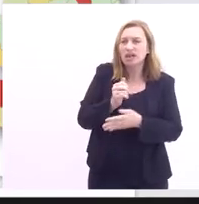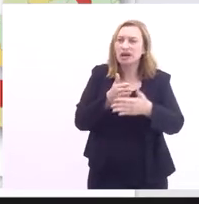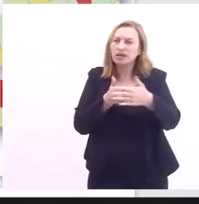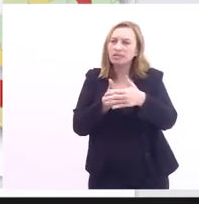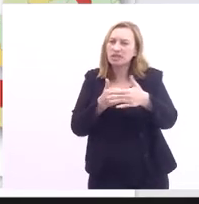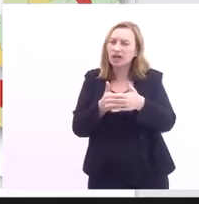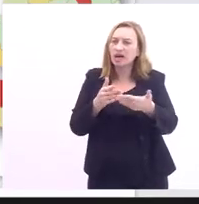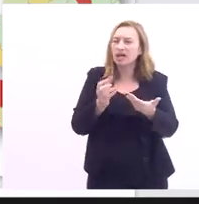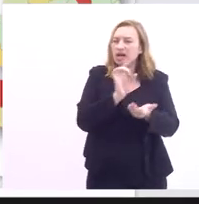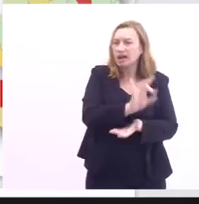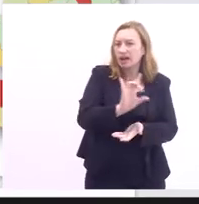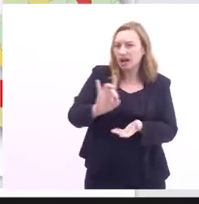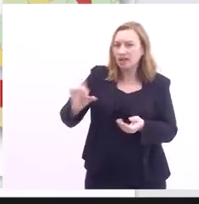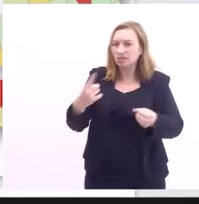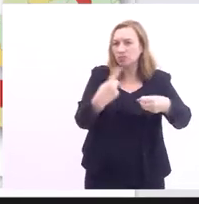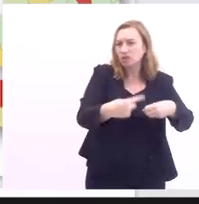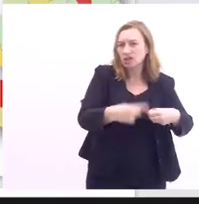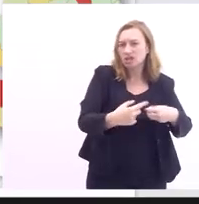por município.